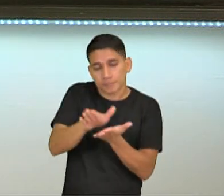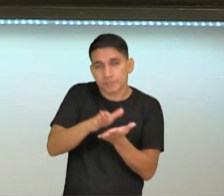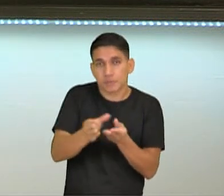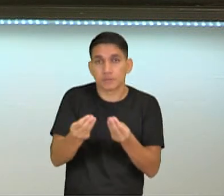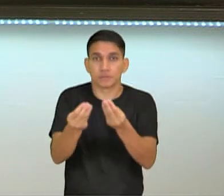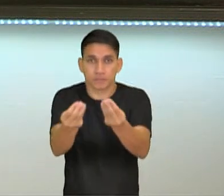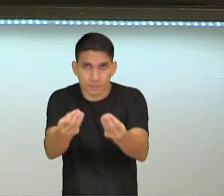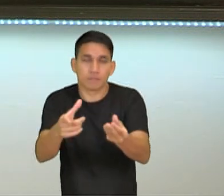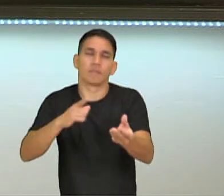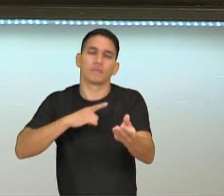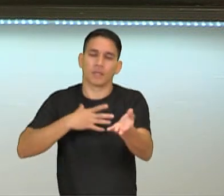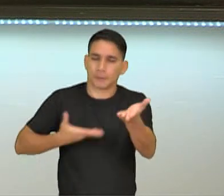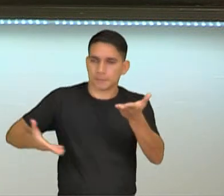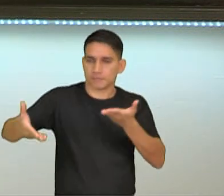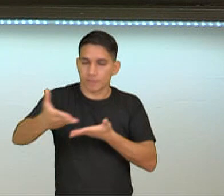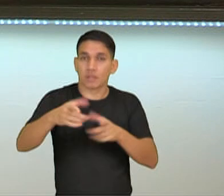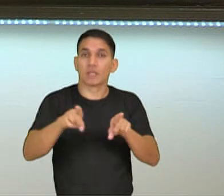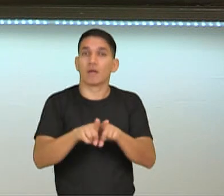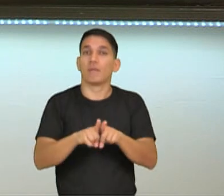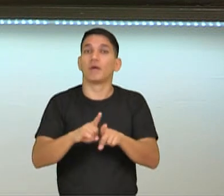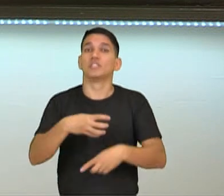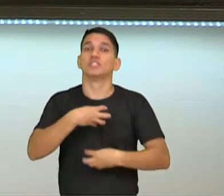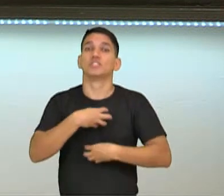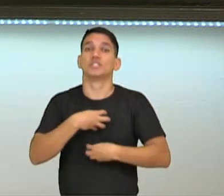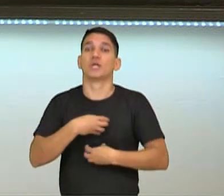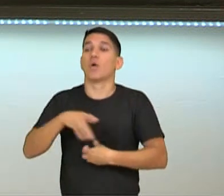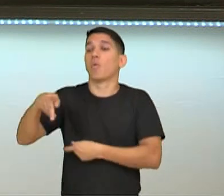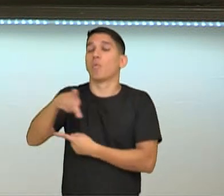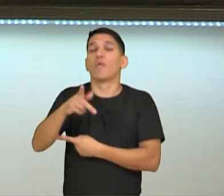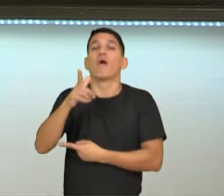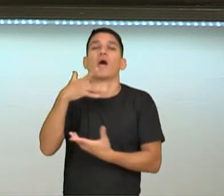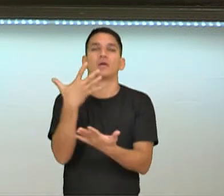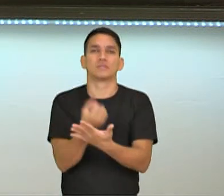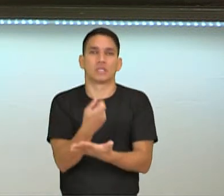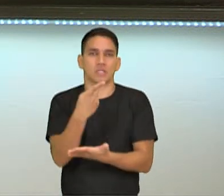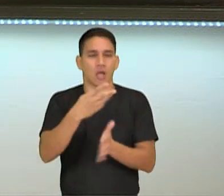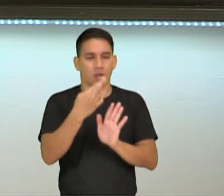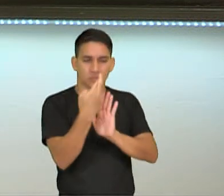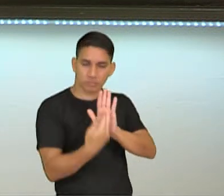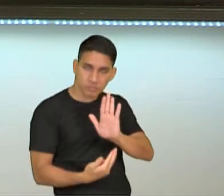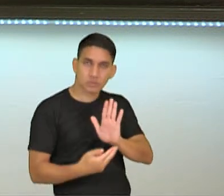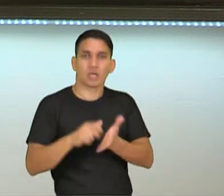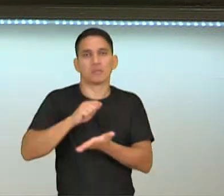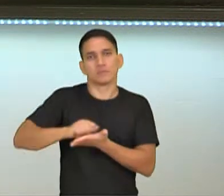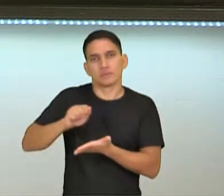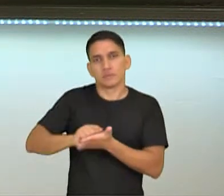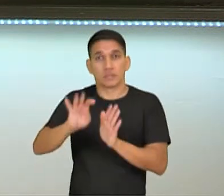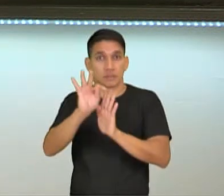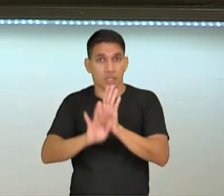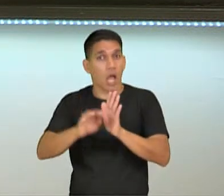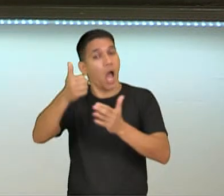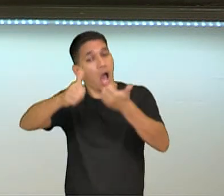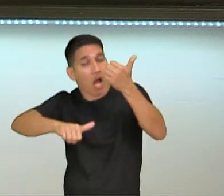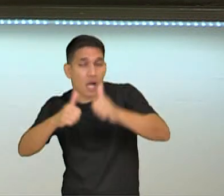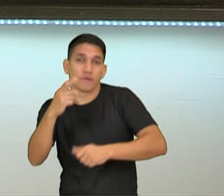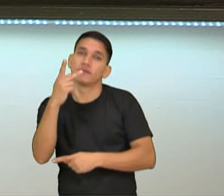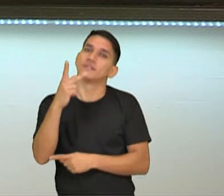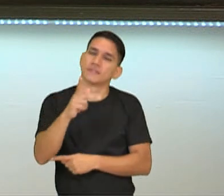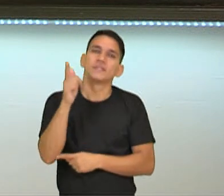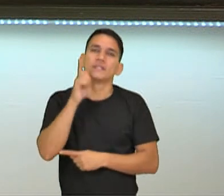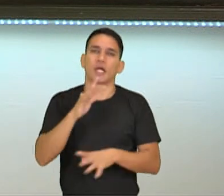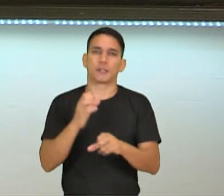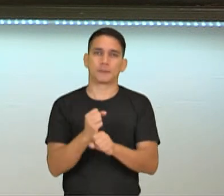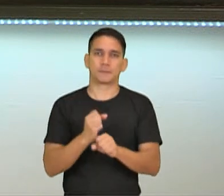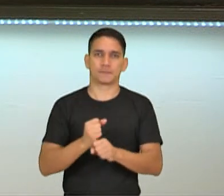encaminham, as possibilidades do professor considerar essa produção textual como avaliação, né, para valer aí